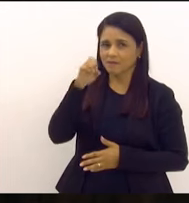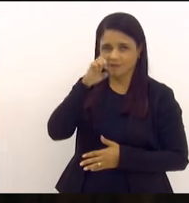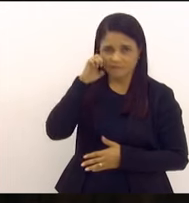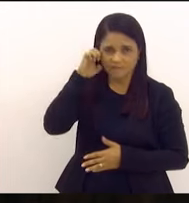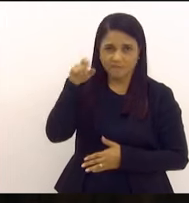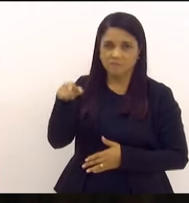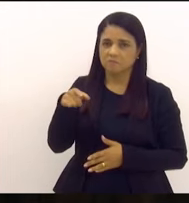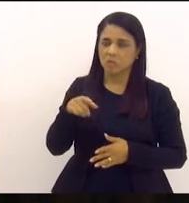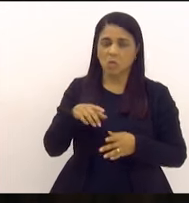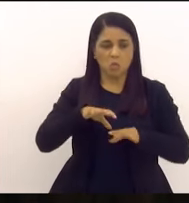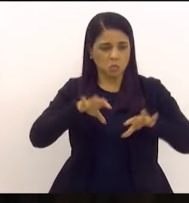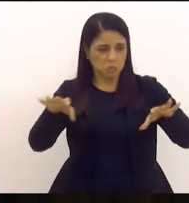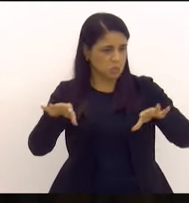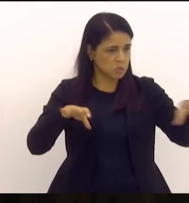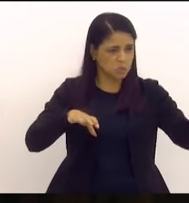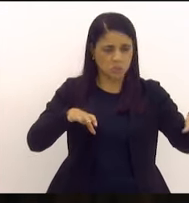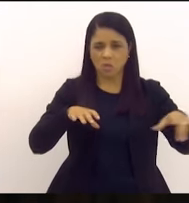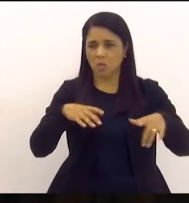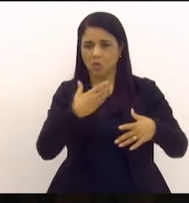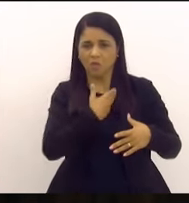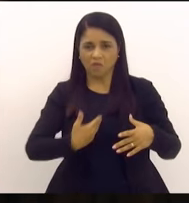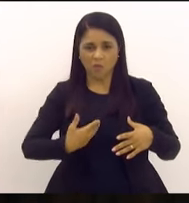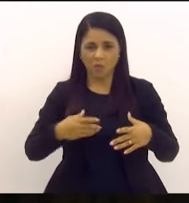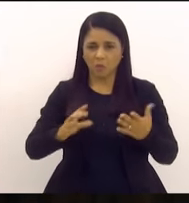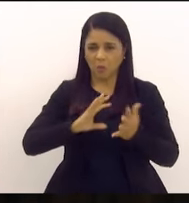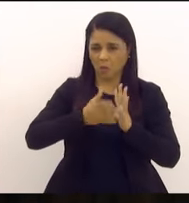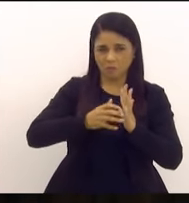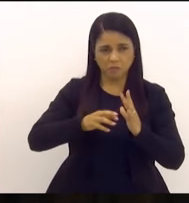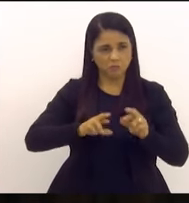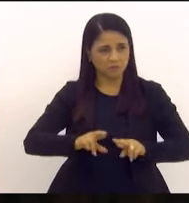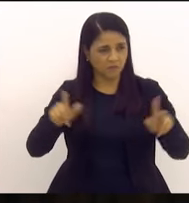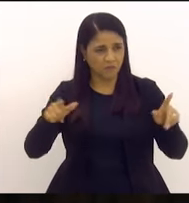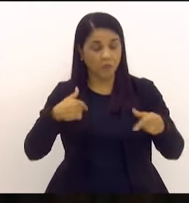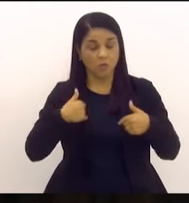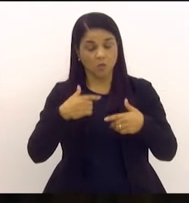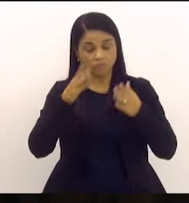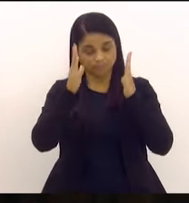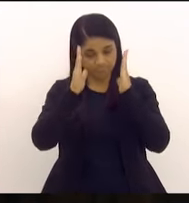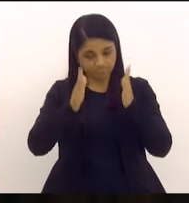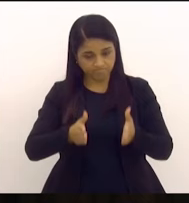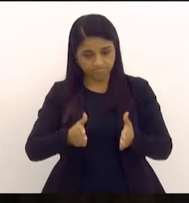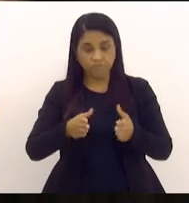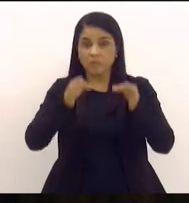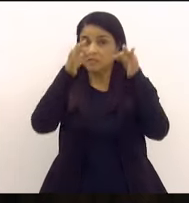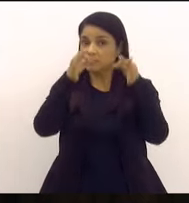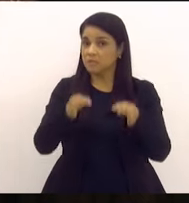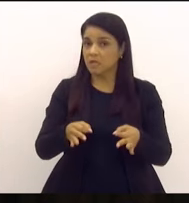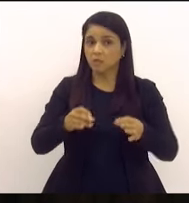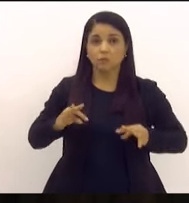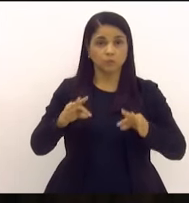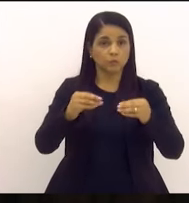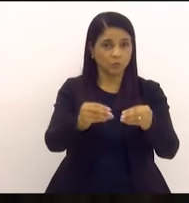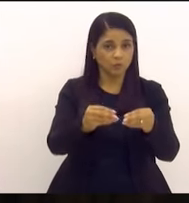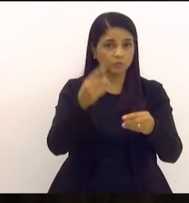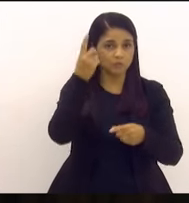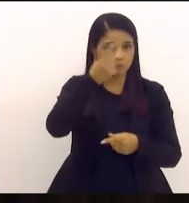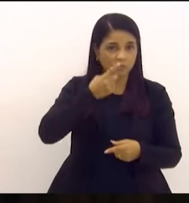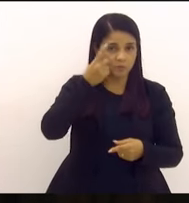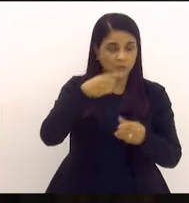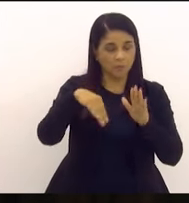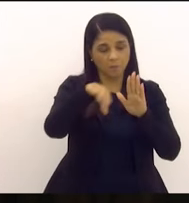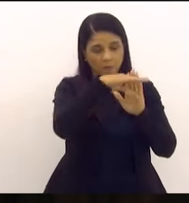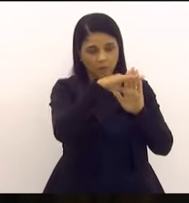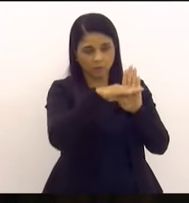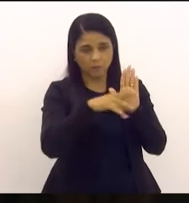essa distinção de governo e oposição, tento ser o mais correto com todo mundo, pautando projetos